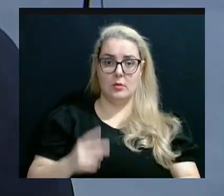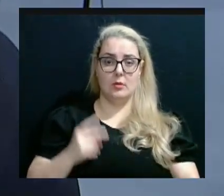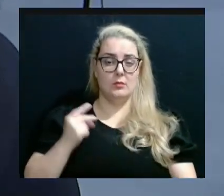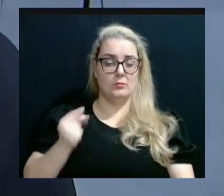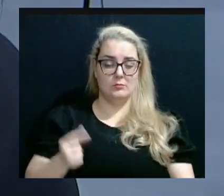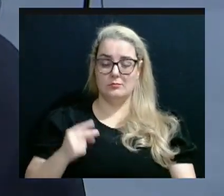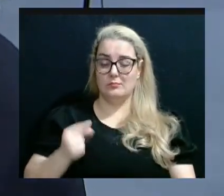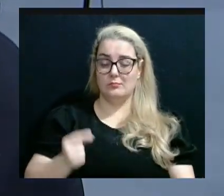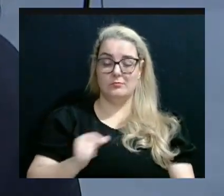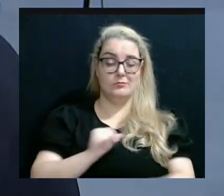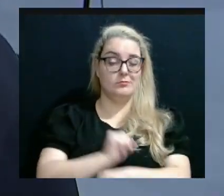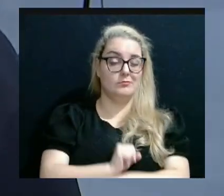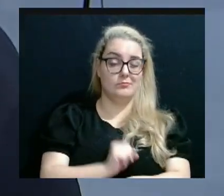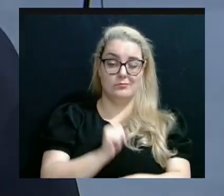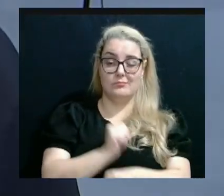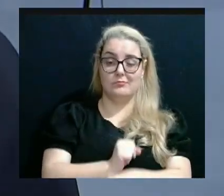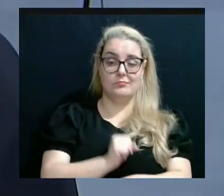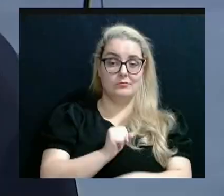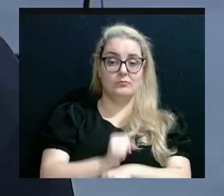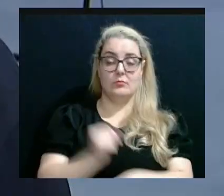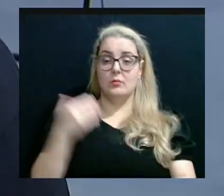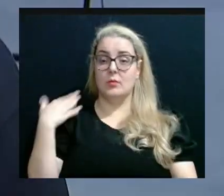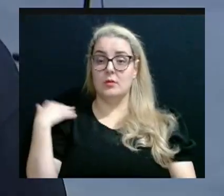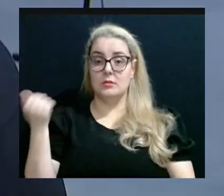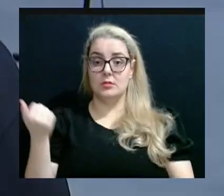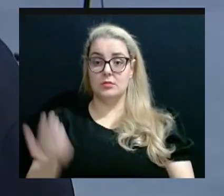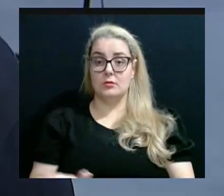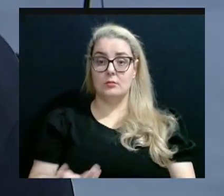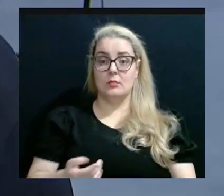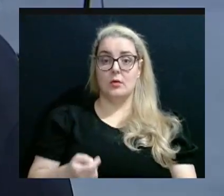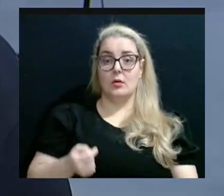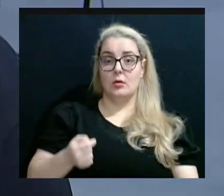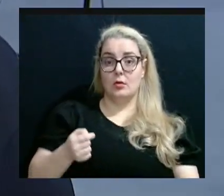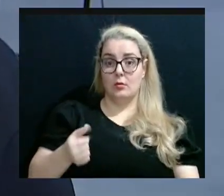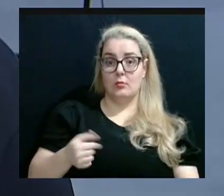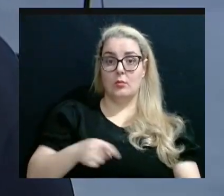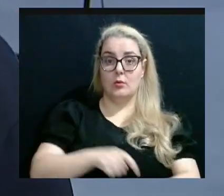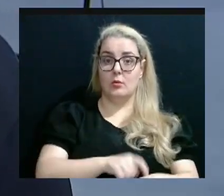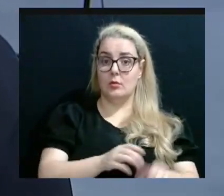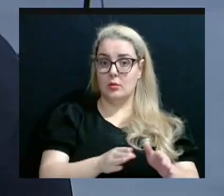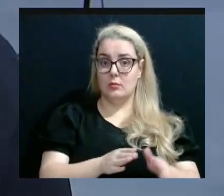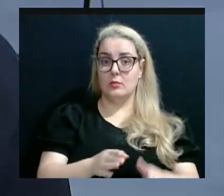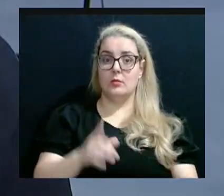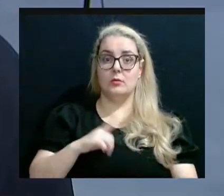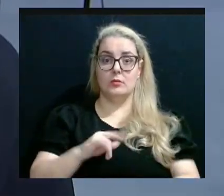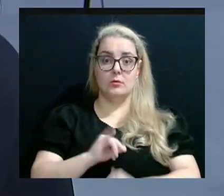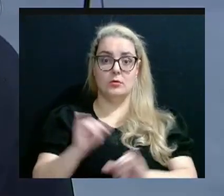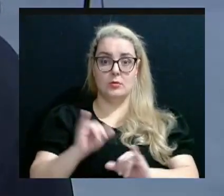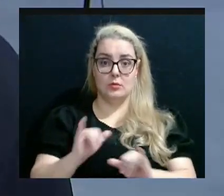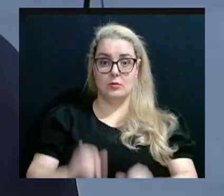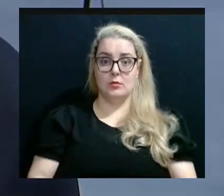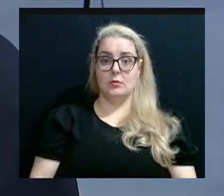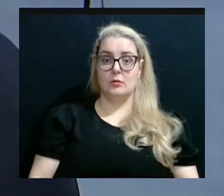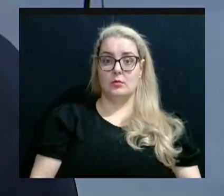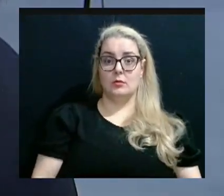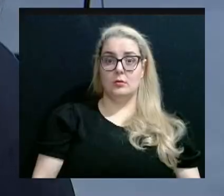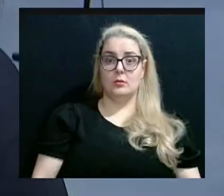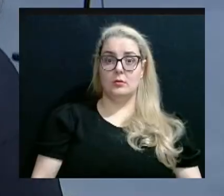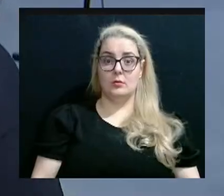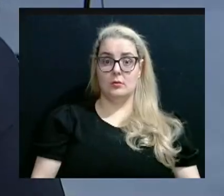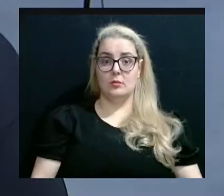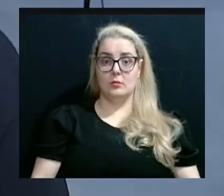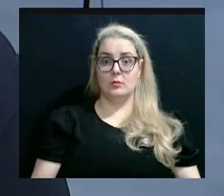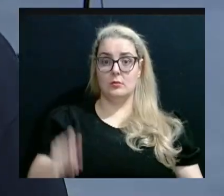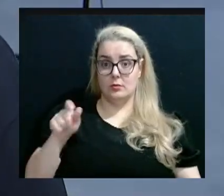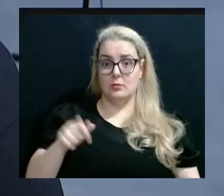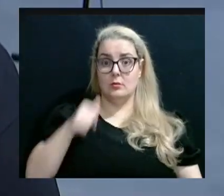aguardando, esperando ser convocado. Há pouco tempo eu tive a notícia de uma pessoa, né, uma